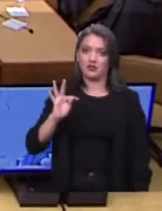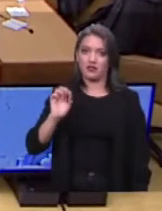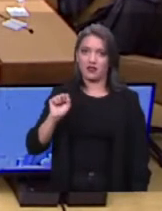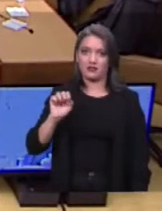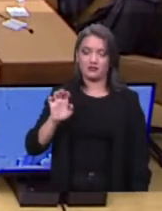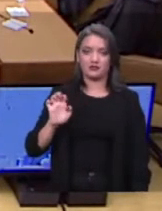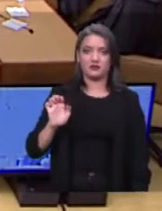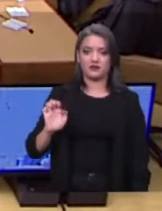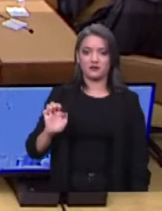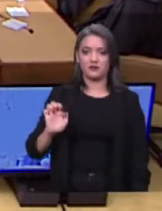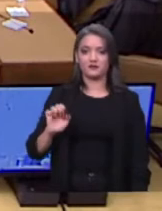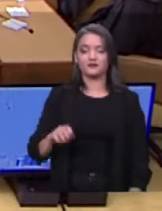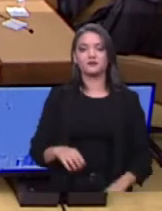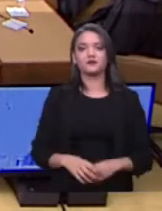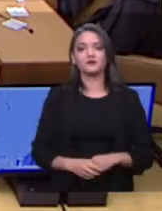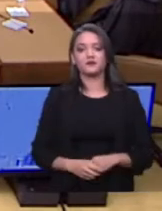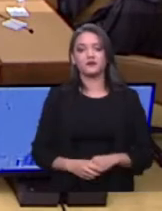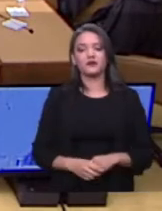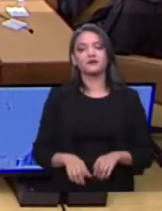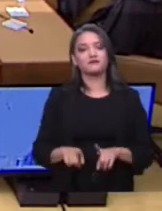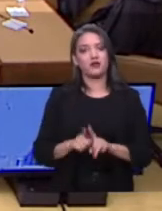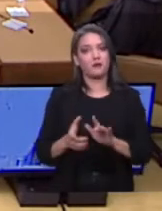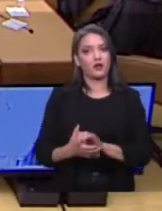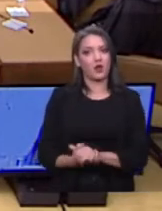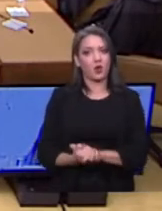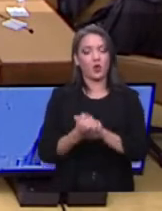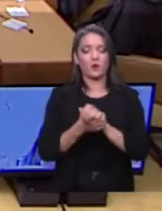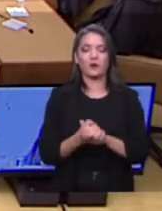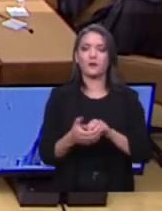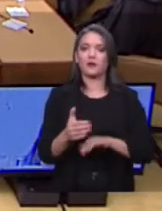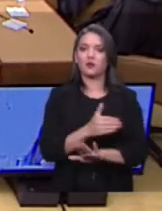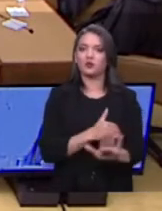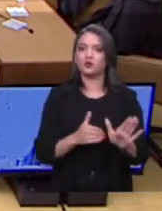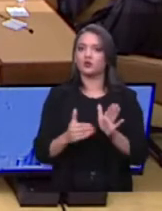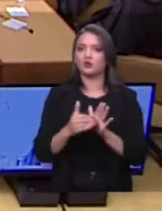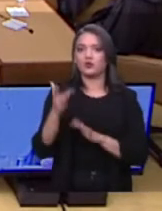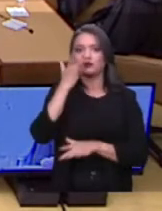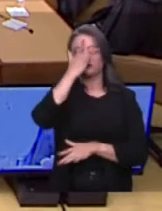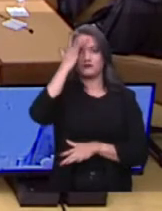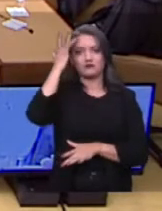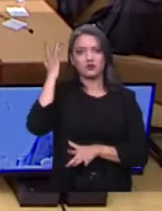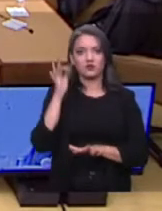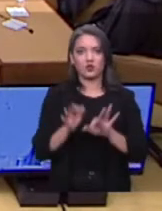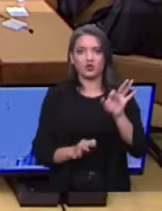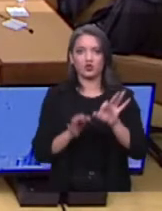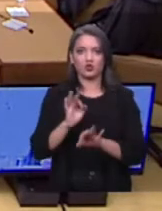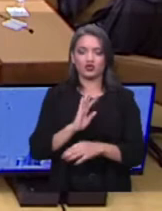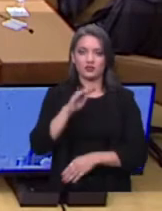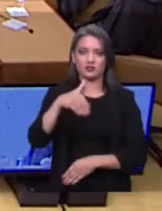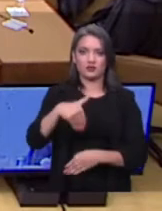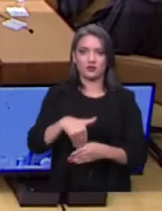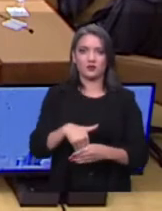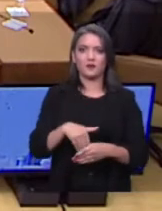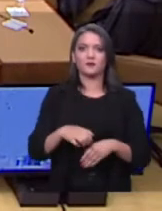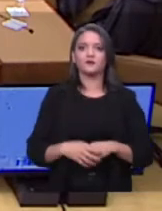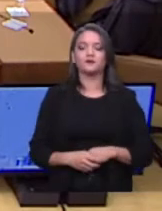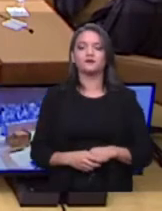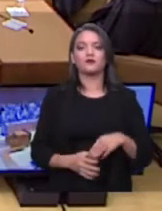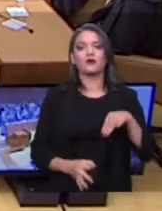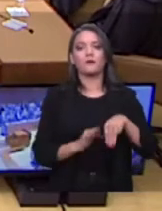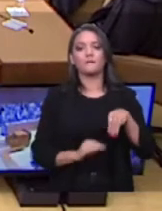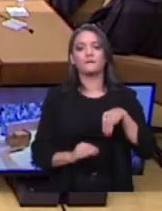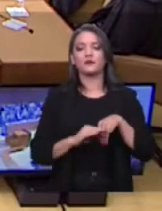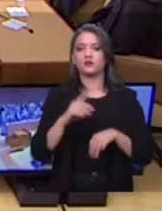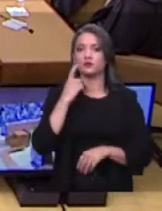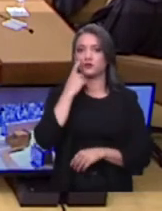Tribunal Superior Eleitoral na pessoa de quem cumprimento todos os membros da Justiça Eleitoral Ministro